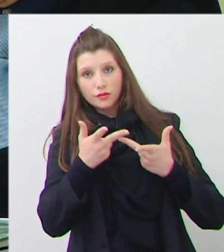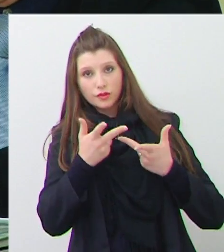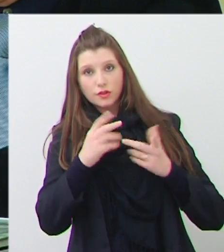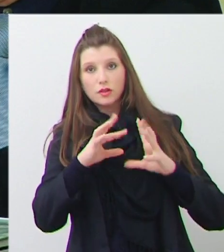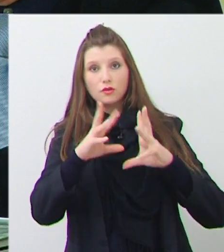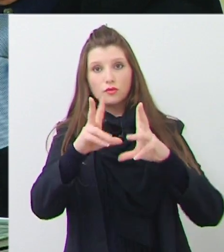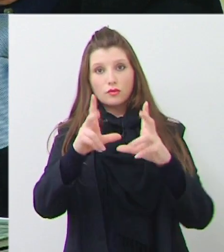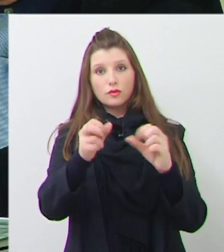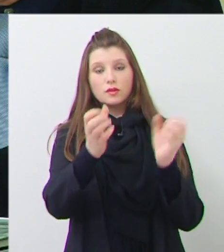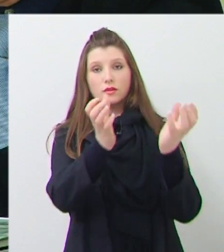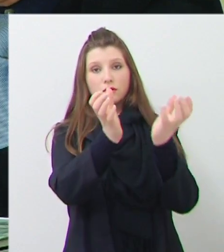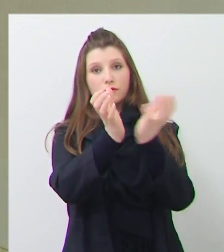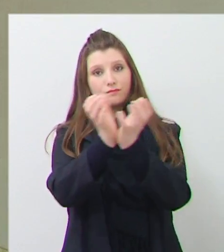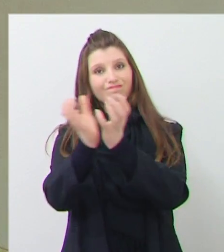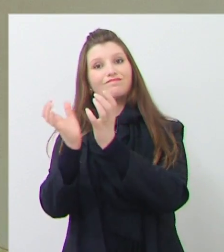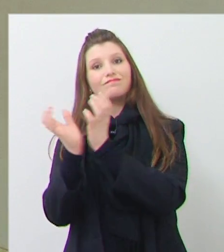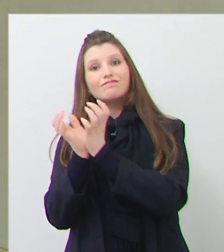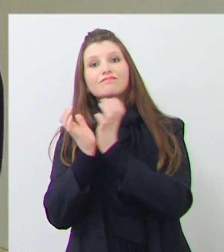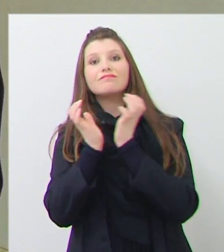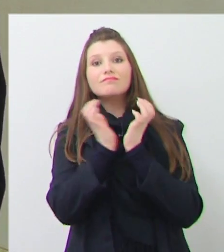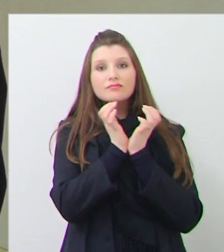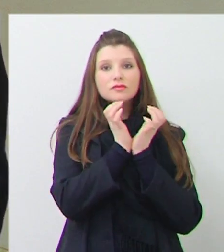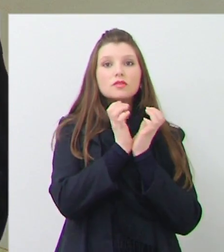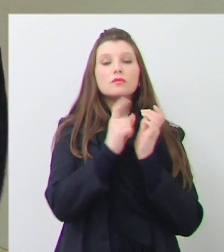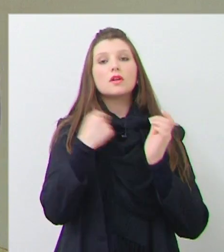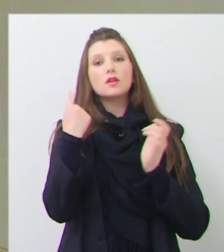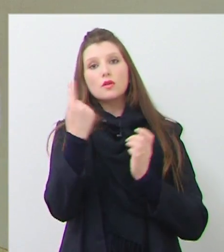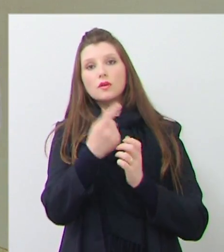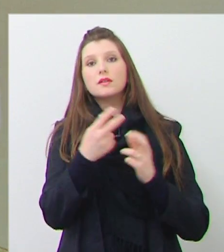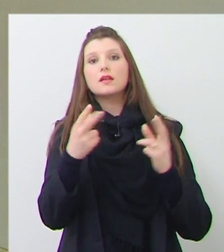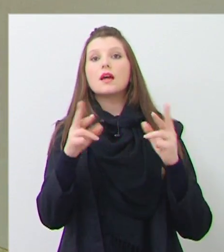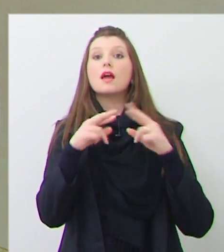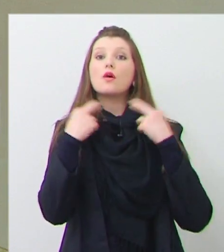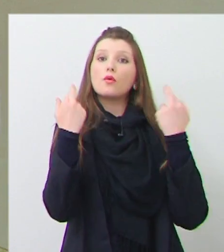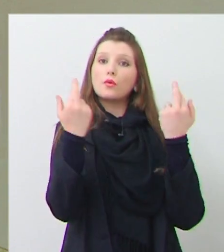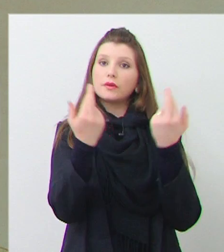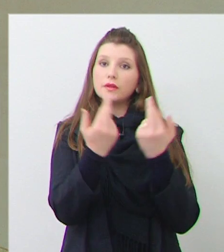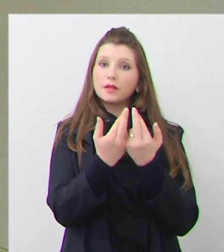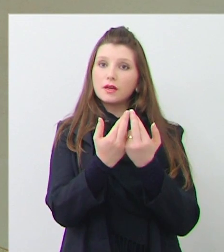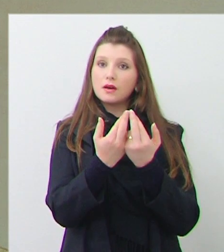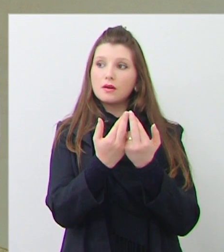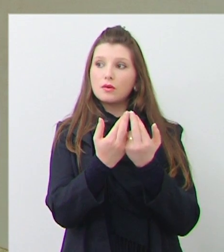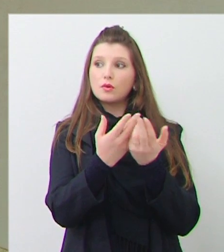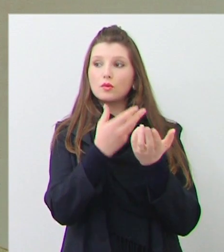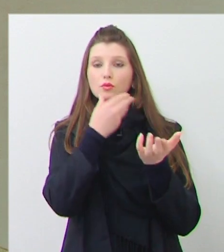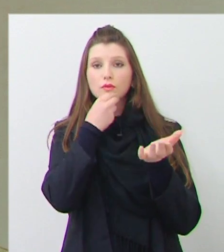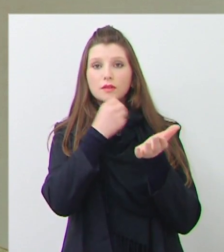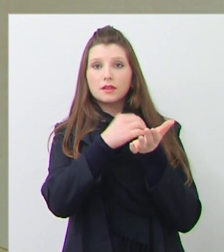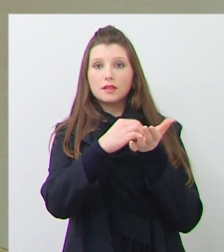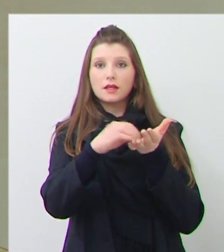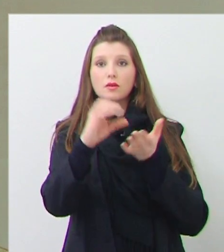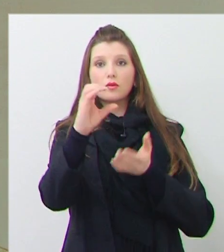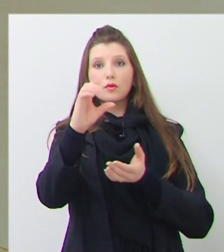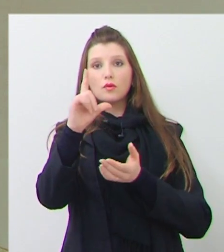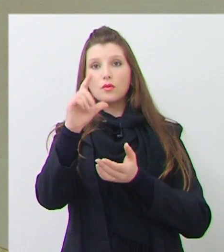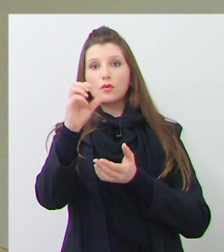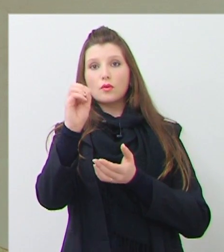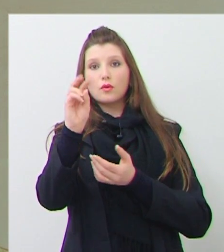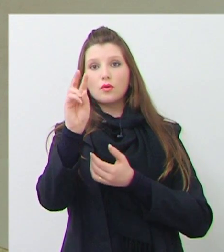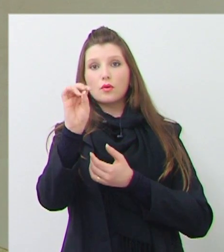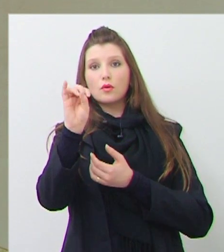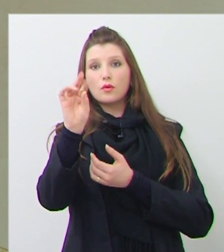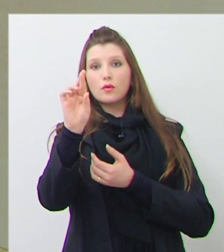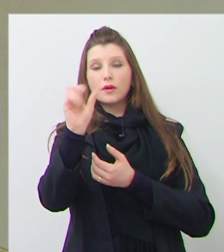as comissões para se reunirmos com o secretário Cloir para buscarmos todas as